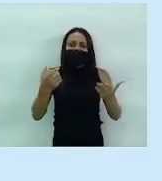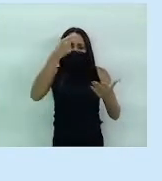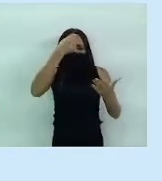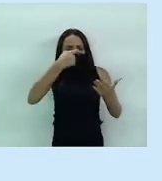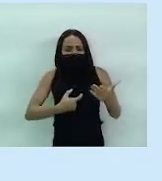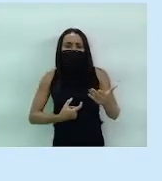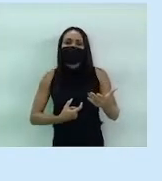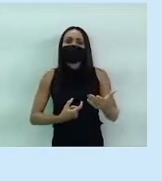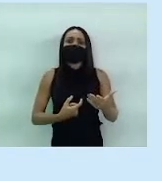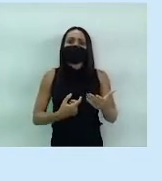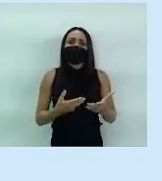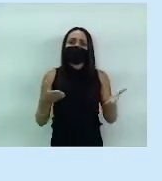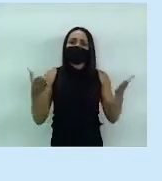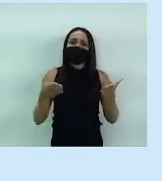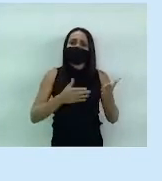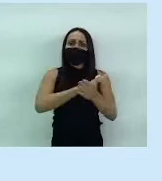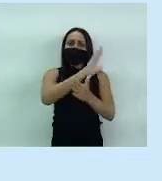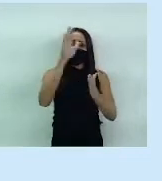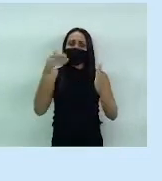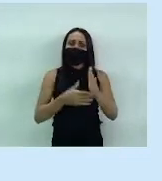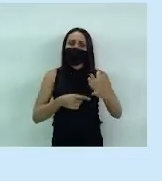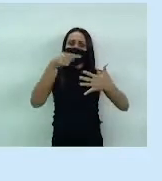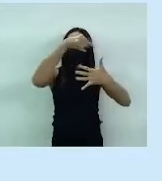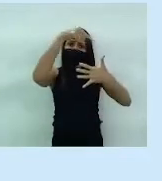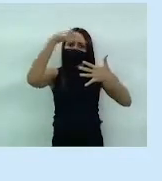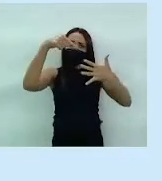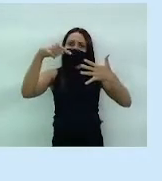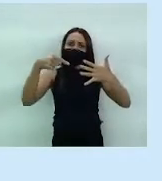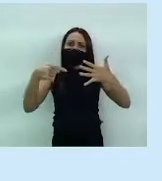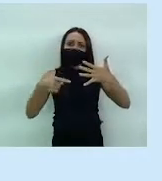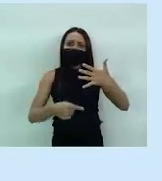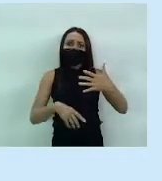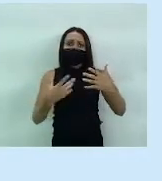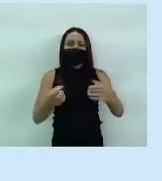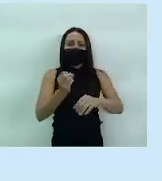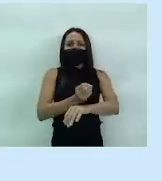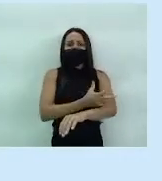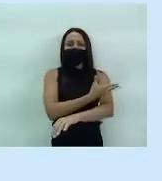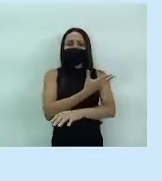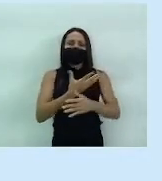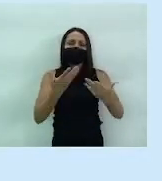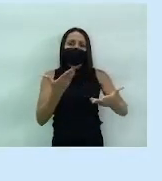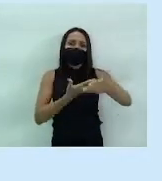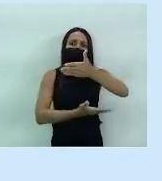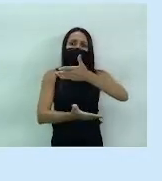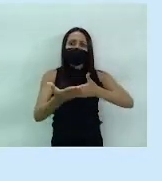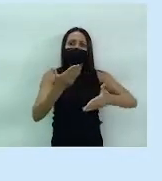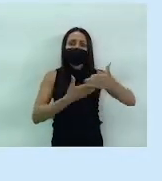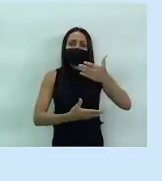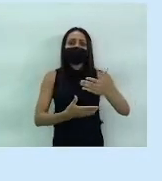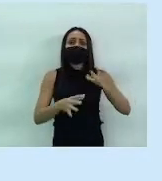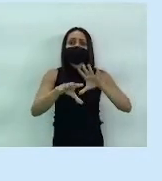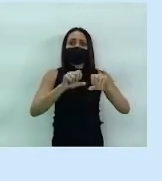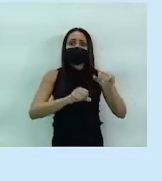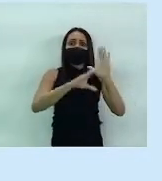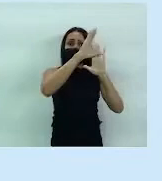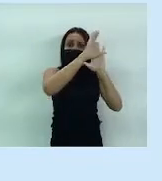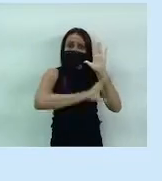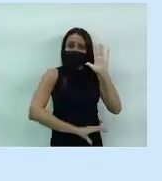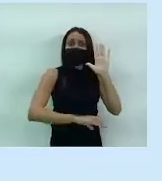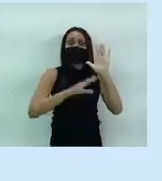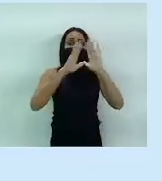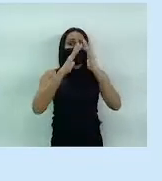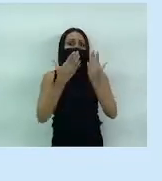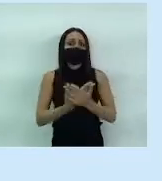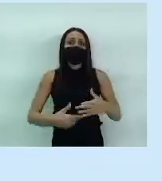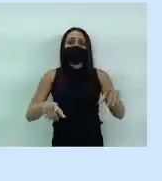integral, considerando todos os aspectos também socioemocionais, a formação curricular, a formação escolar e